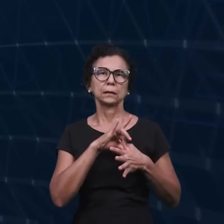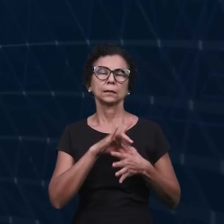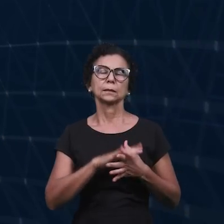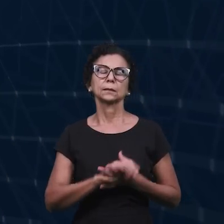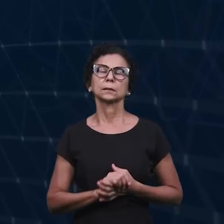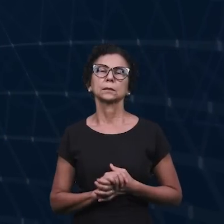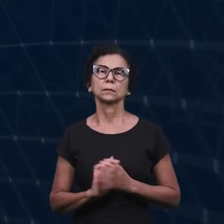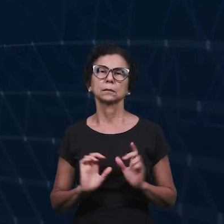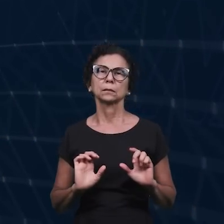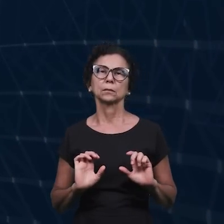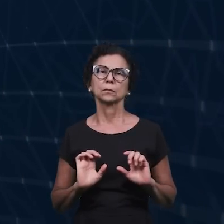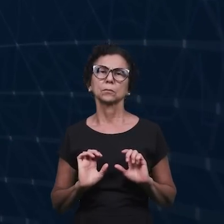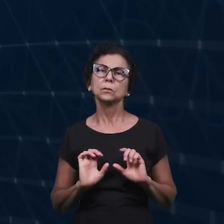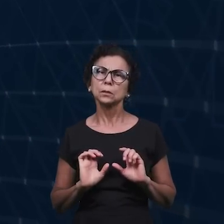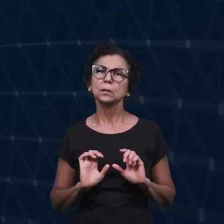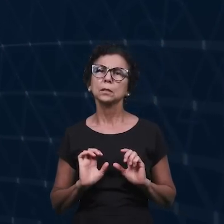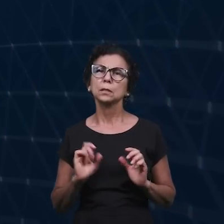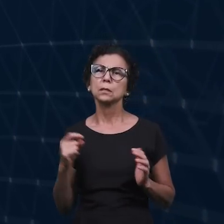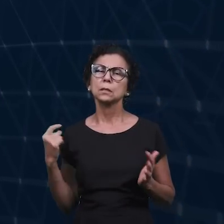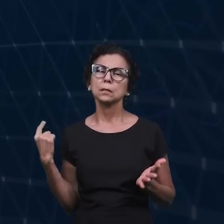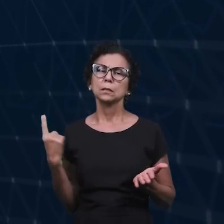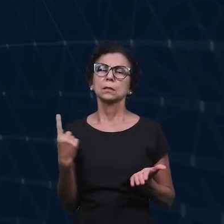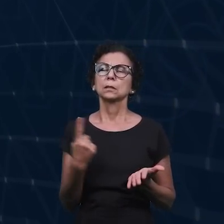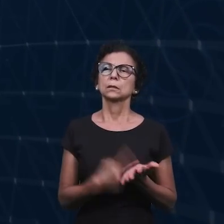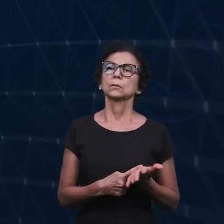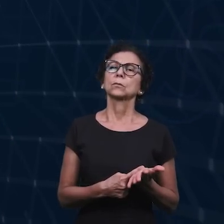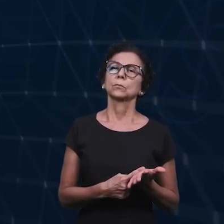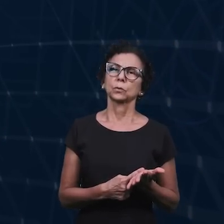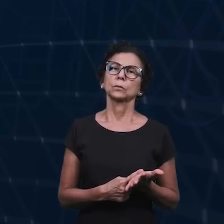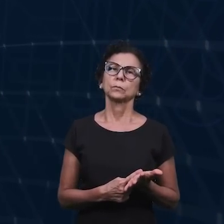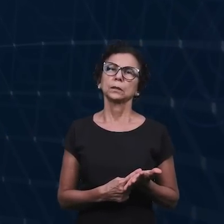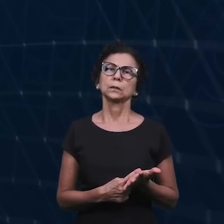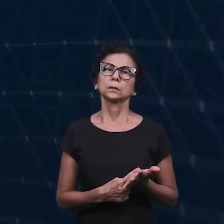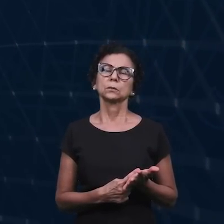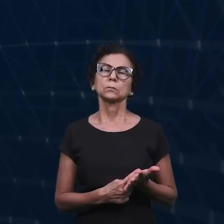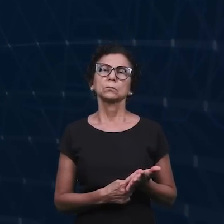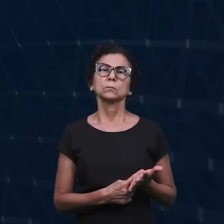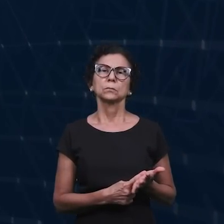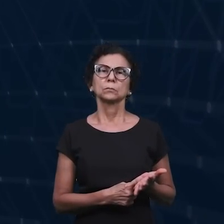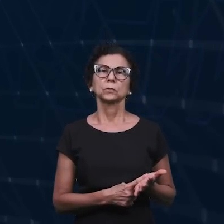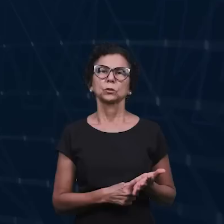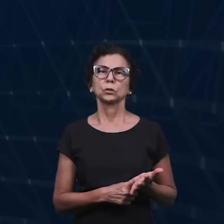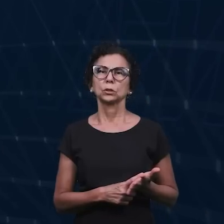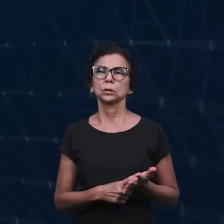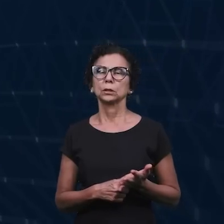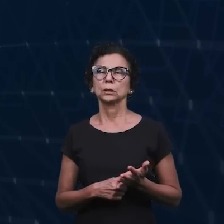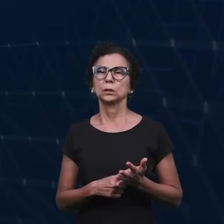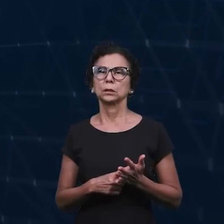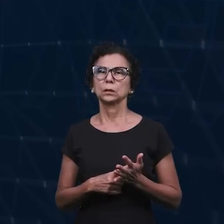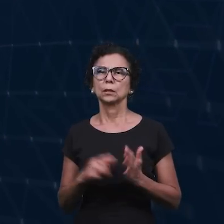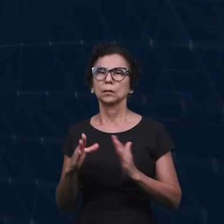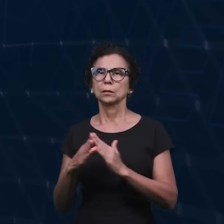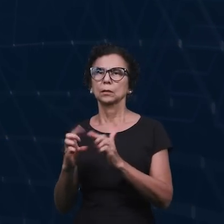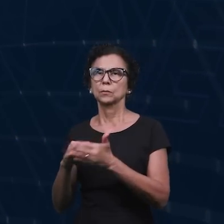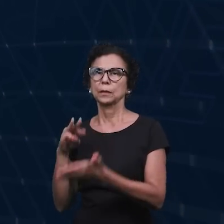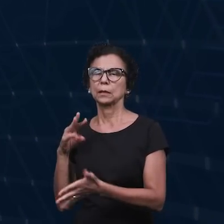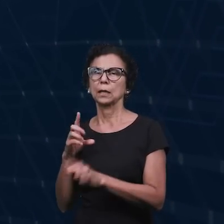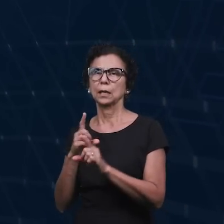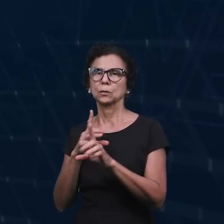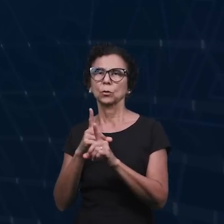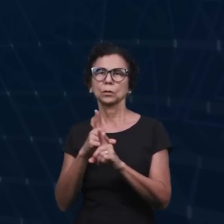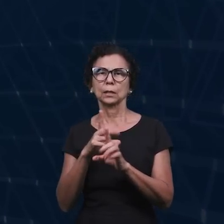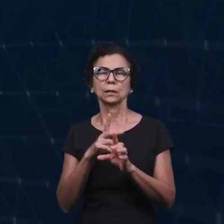que abraçaram e desejam aplicar as nossas doutrinas. Inclusive já